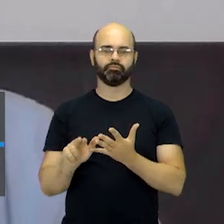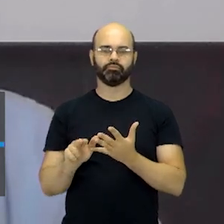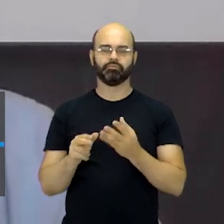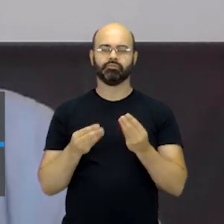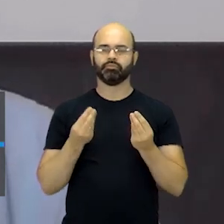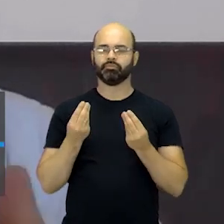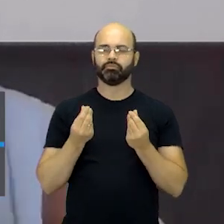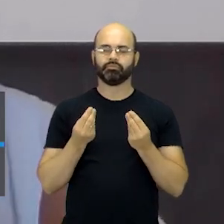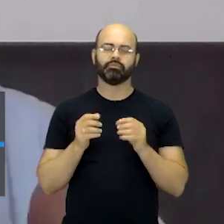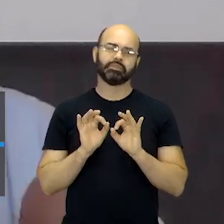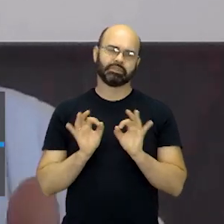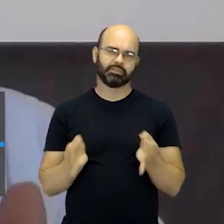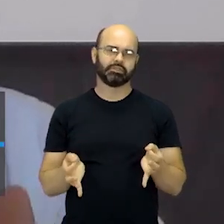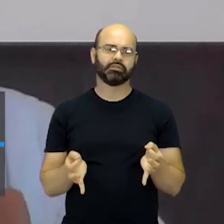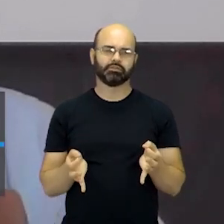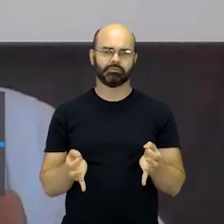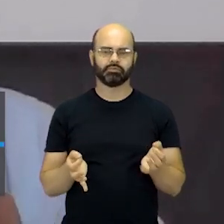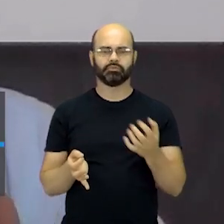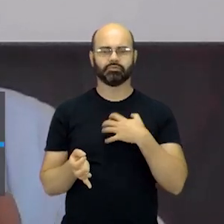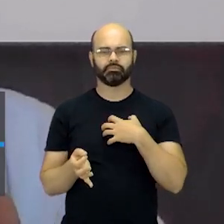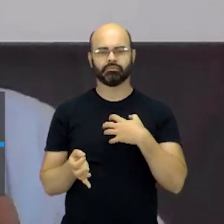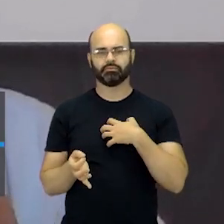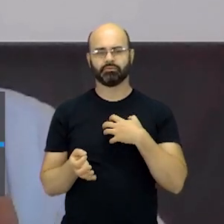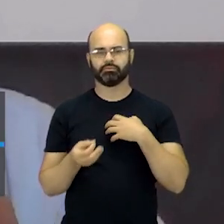forma simples, né? É uma forma